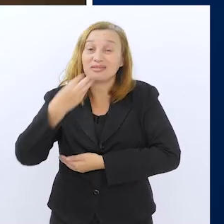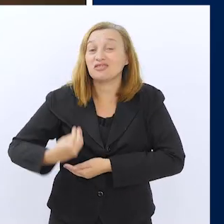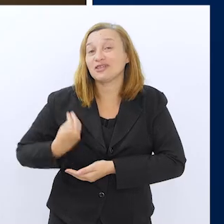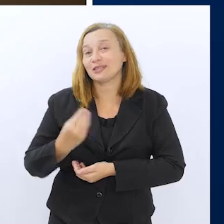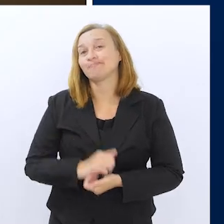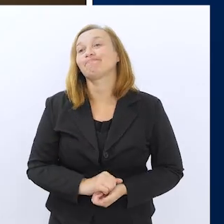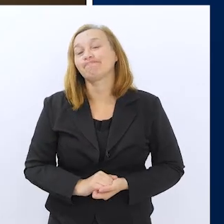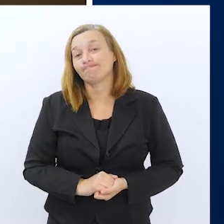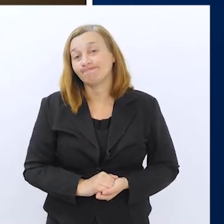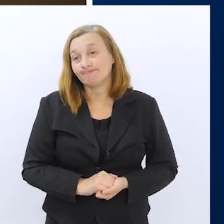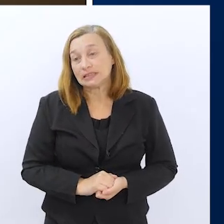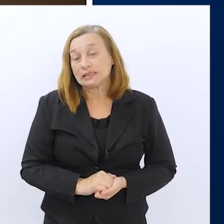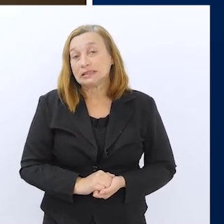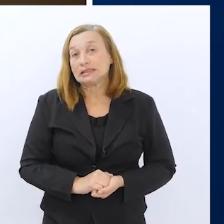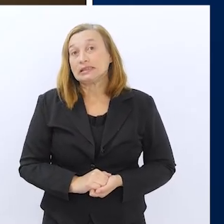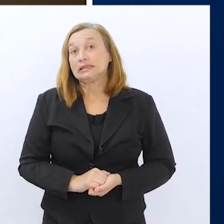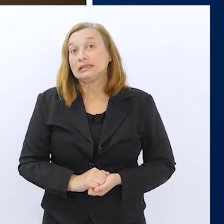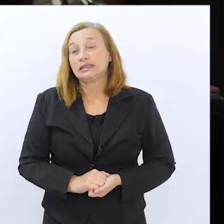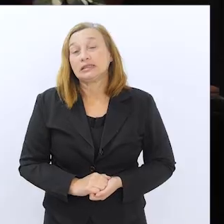que correm risco de vida.